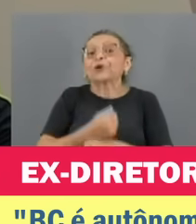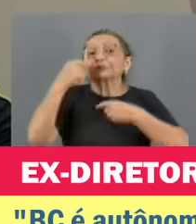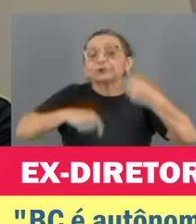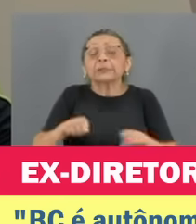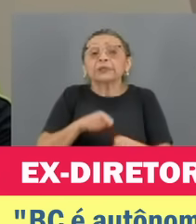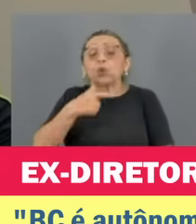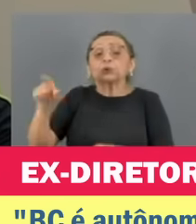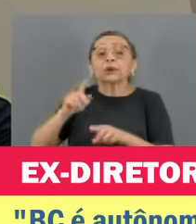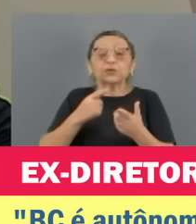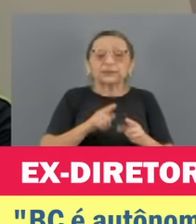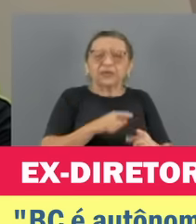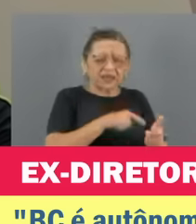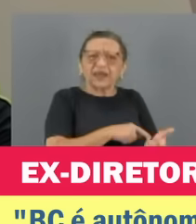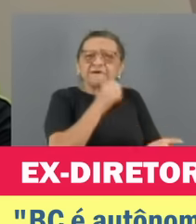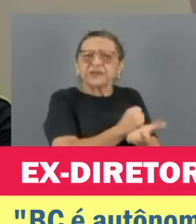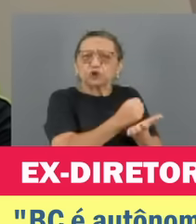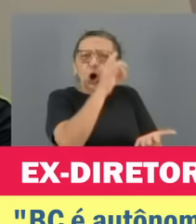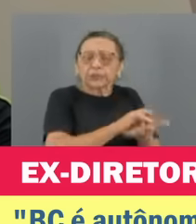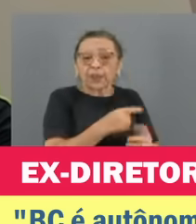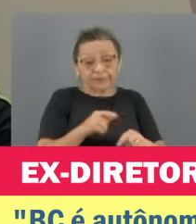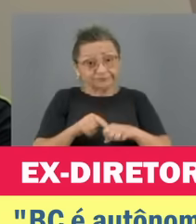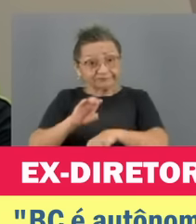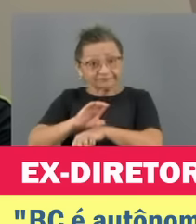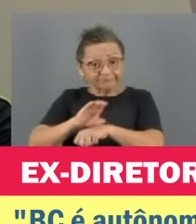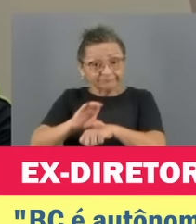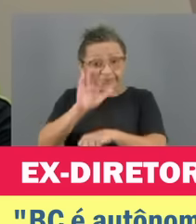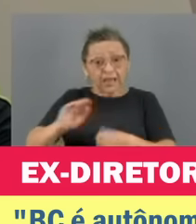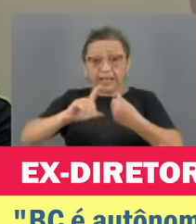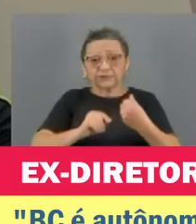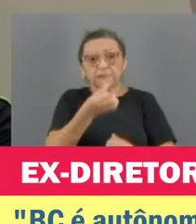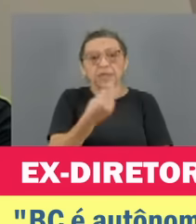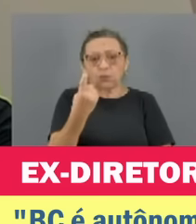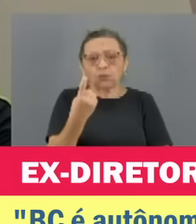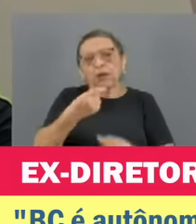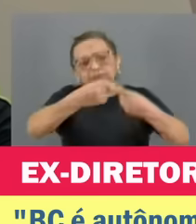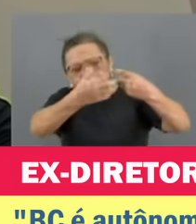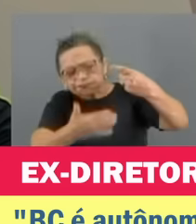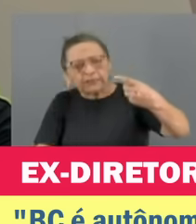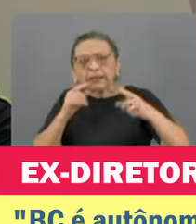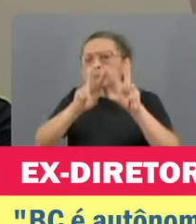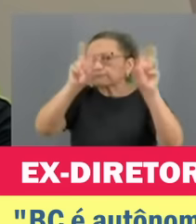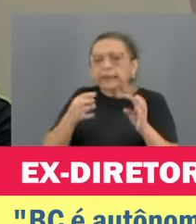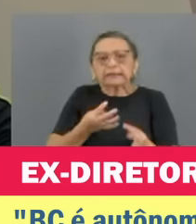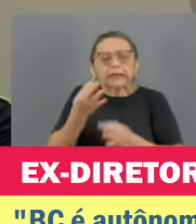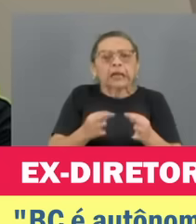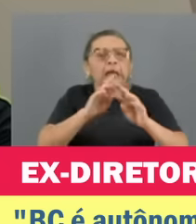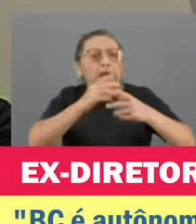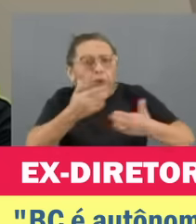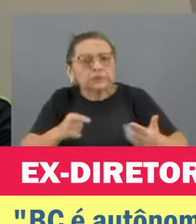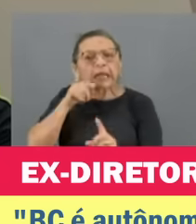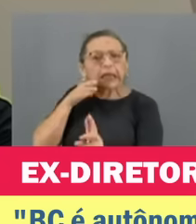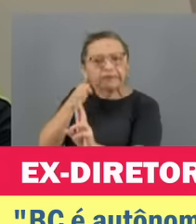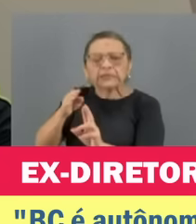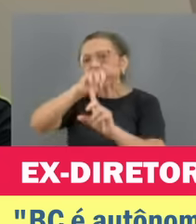vício de origem aqui, porque a Constituição Federal, no seu artigo 61, estabelece que tratar questões referentes a servidores,